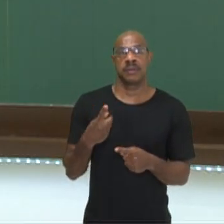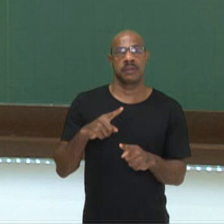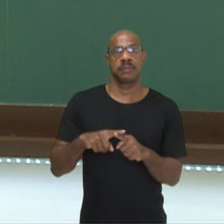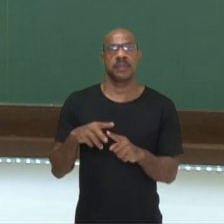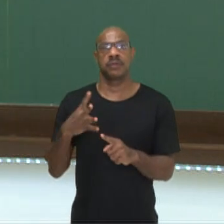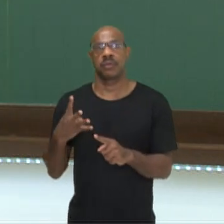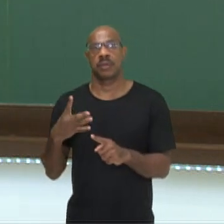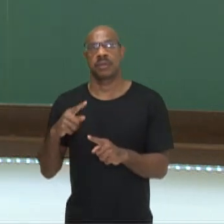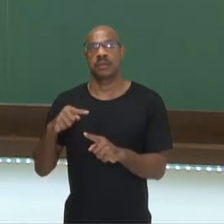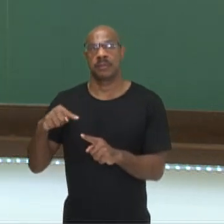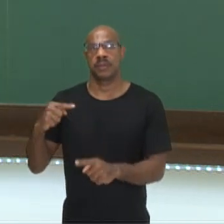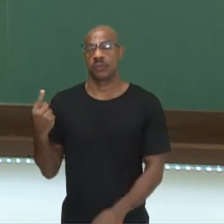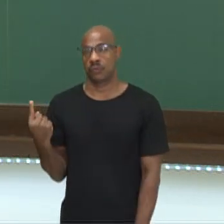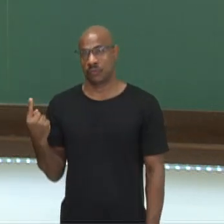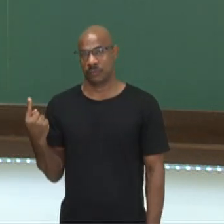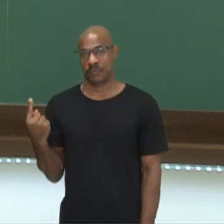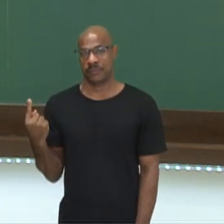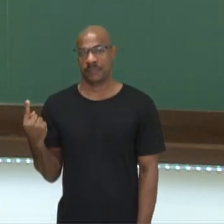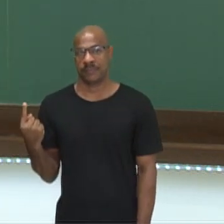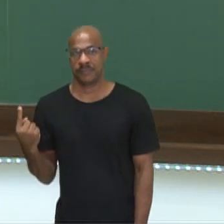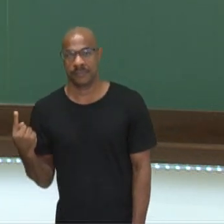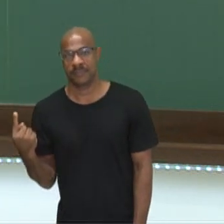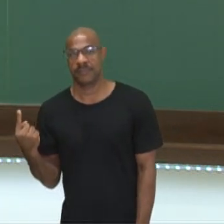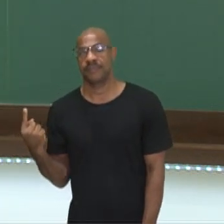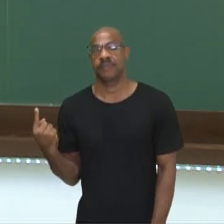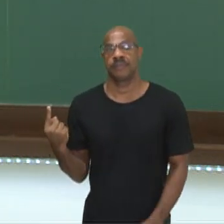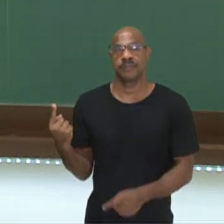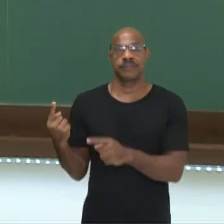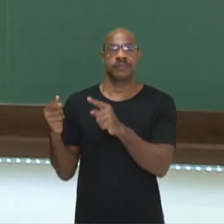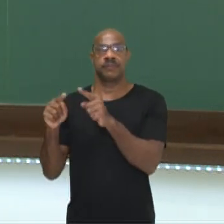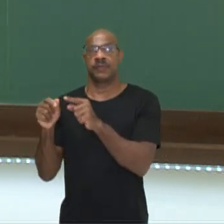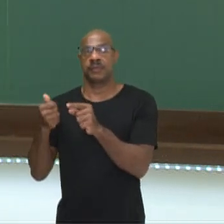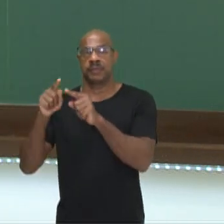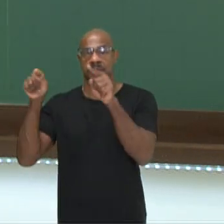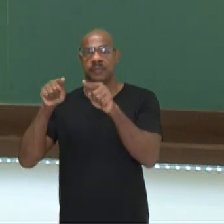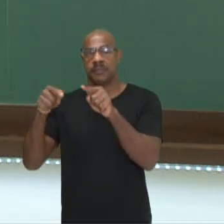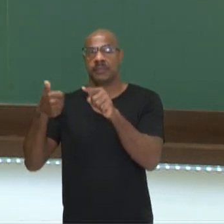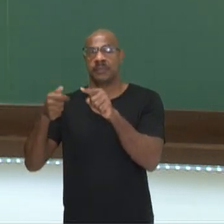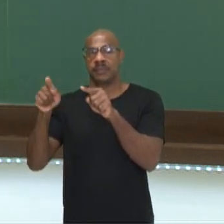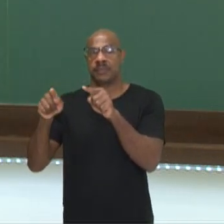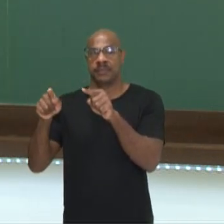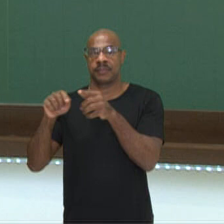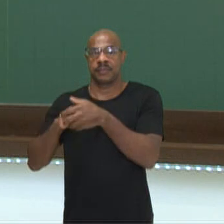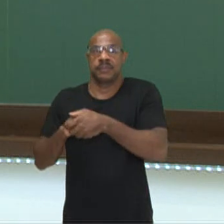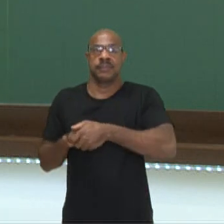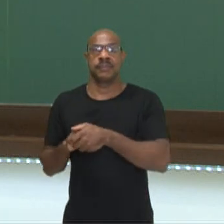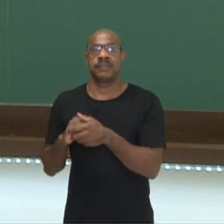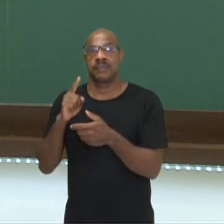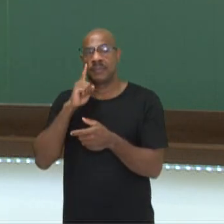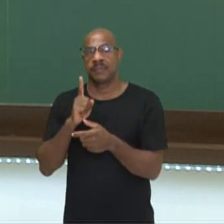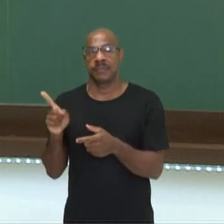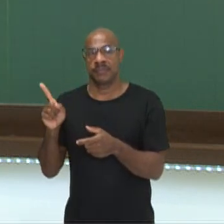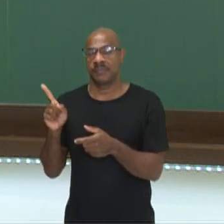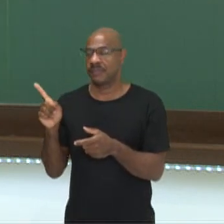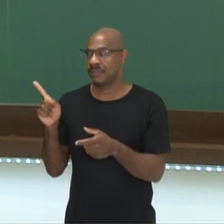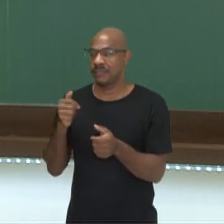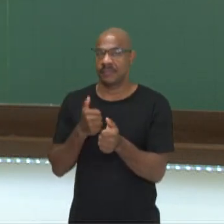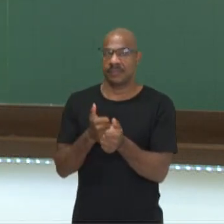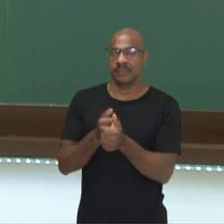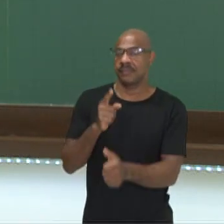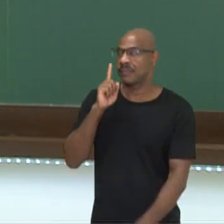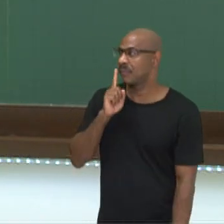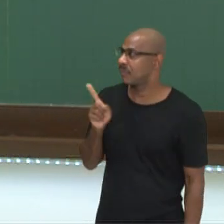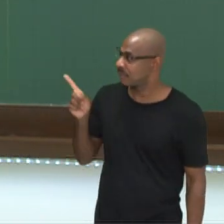4 menos 1. Então, vou fazer isso aqui primeiro. Ó. 3 mais 4, 7. 7 menos 1, 6. Eu vou